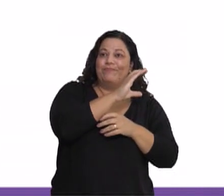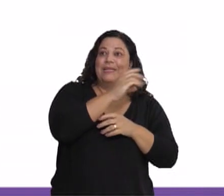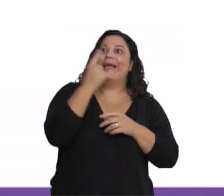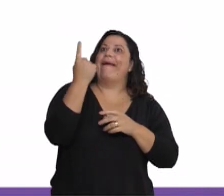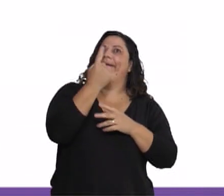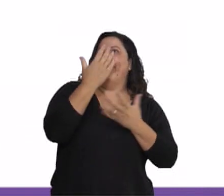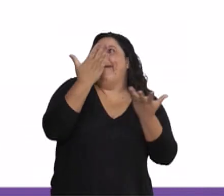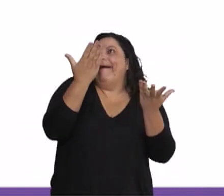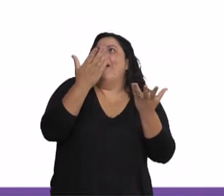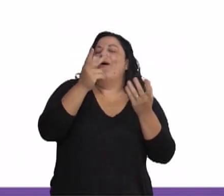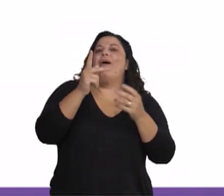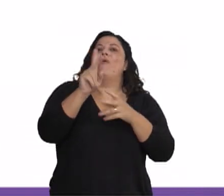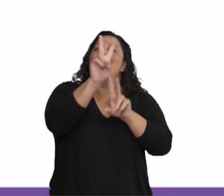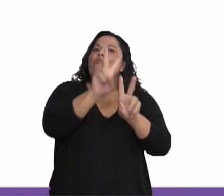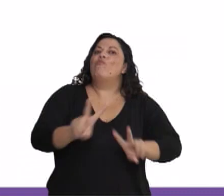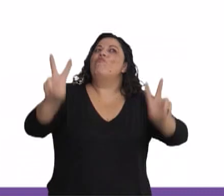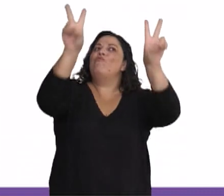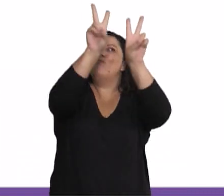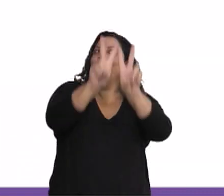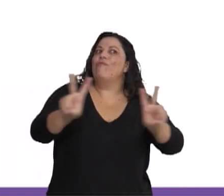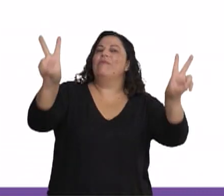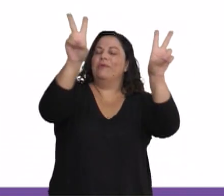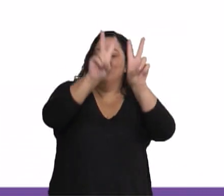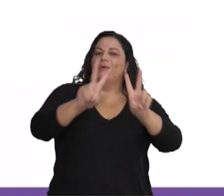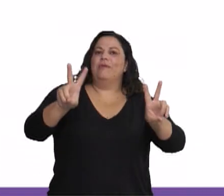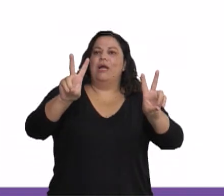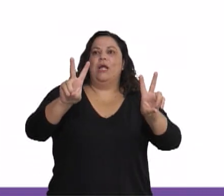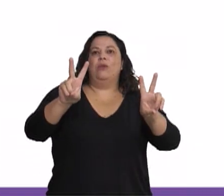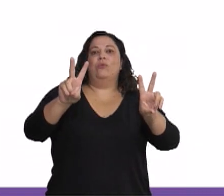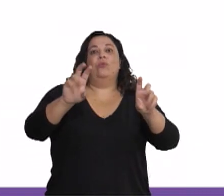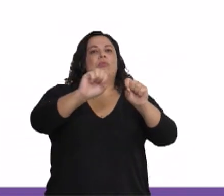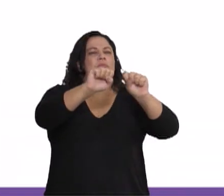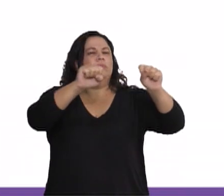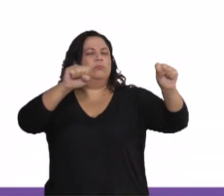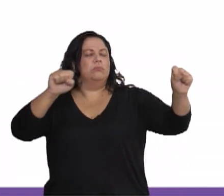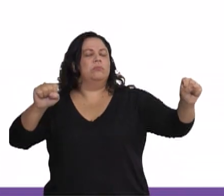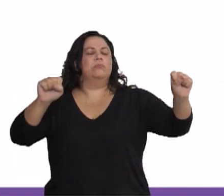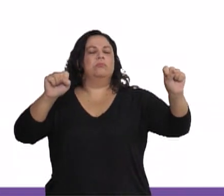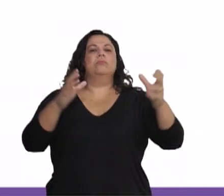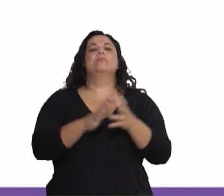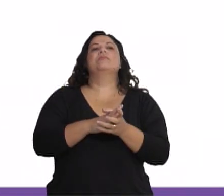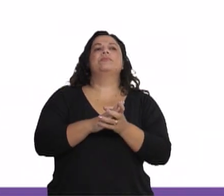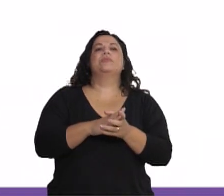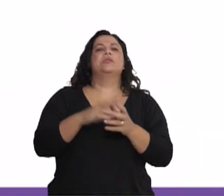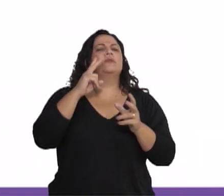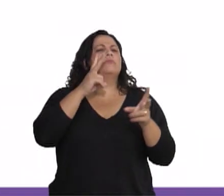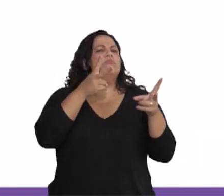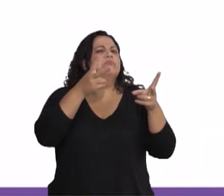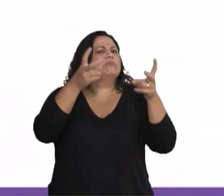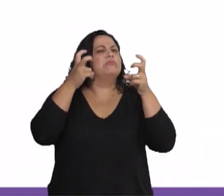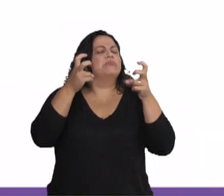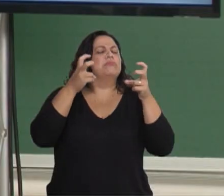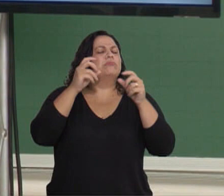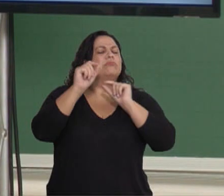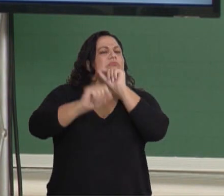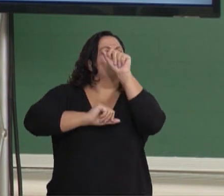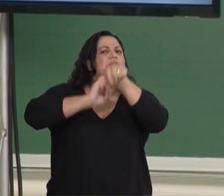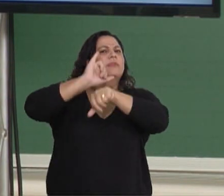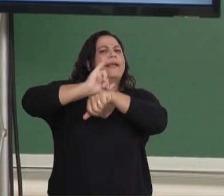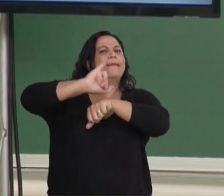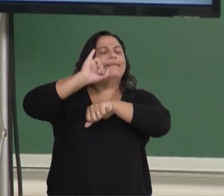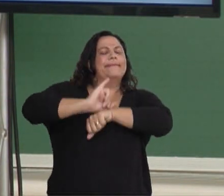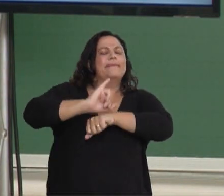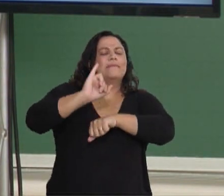condutibilidade térmica, enquanto os isolantes possuem baixa condutibilidade. Bom, vamos analisar os metais. Os metais